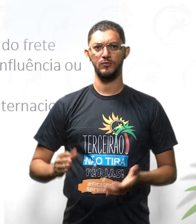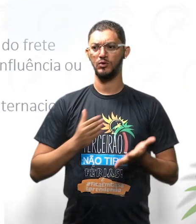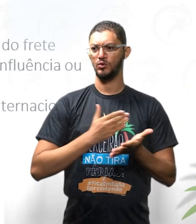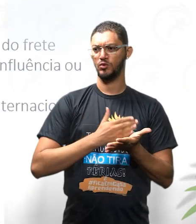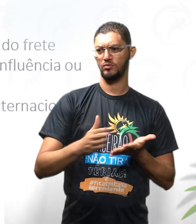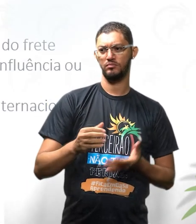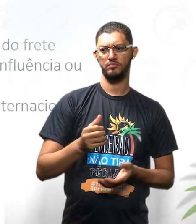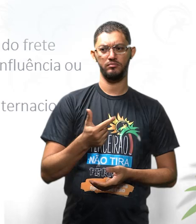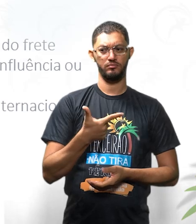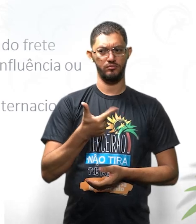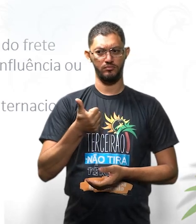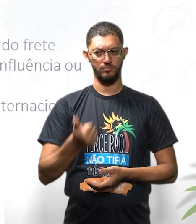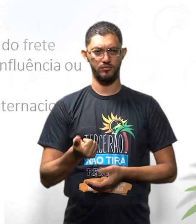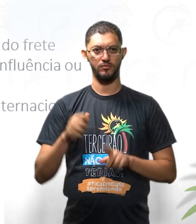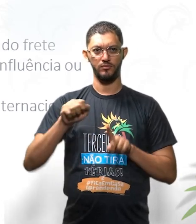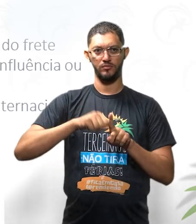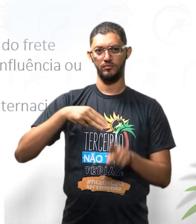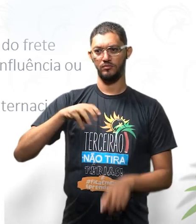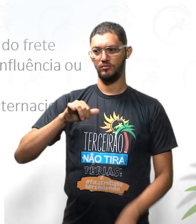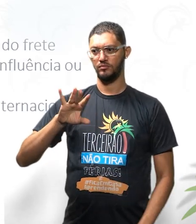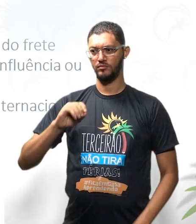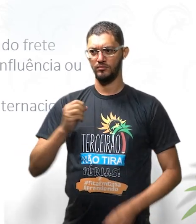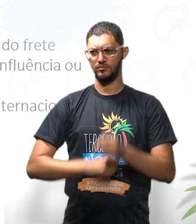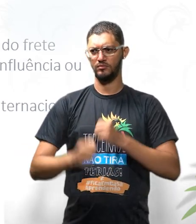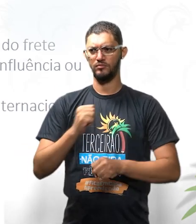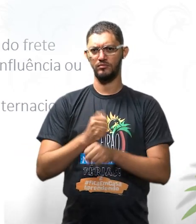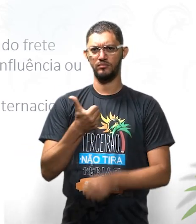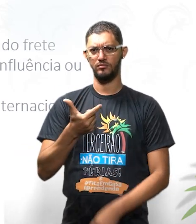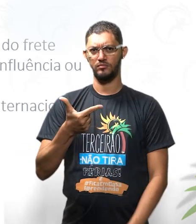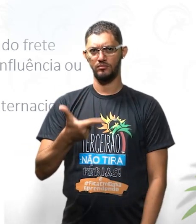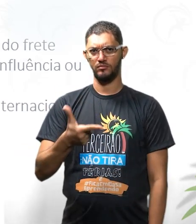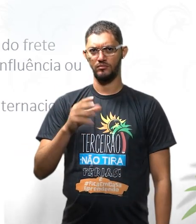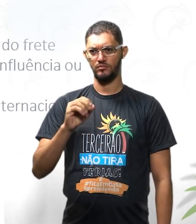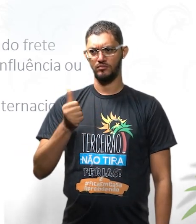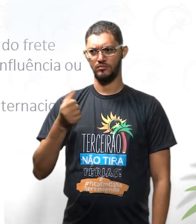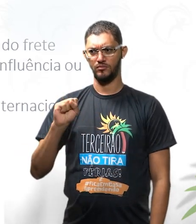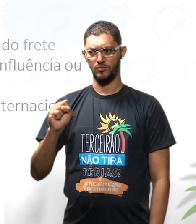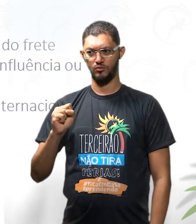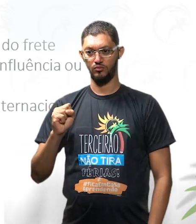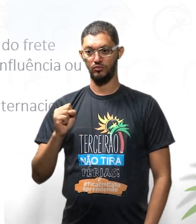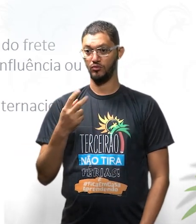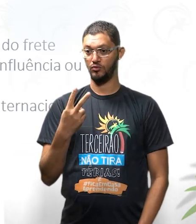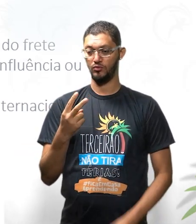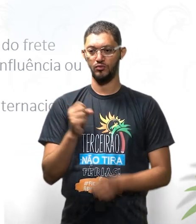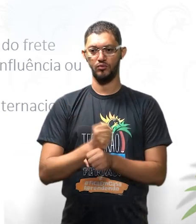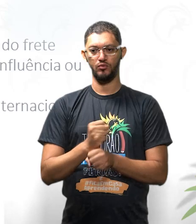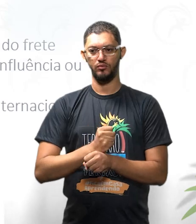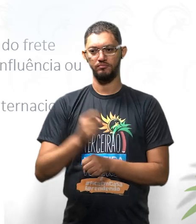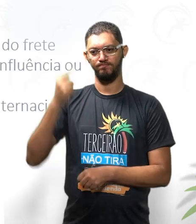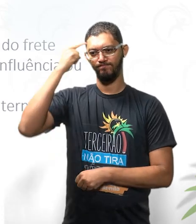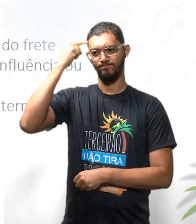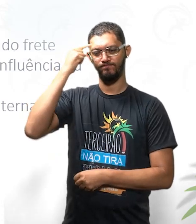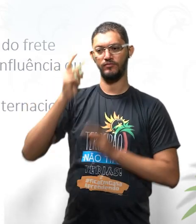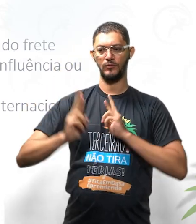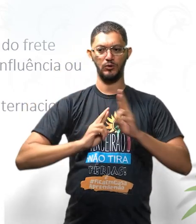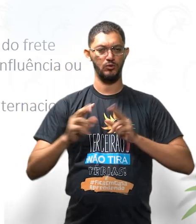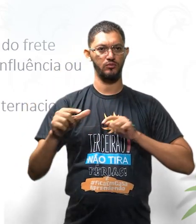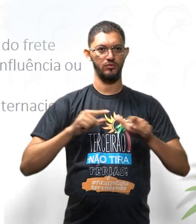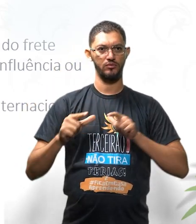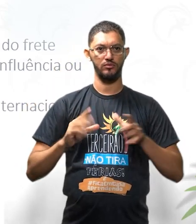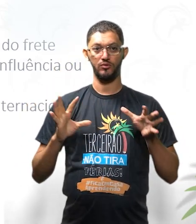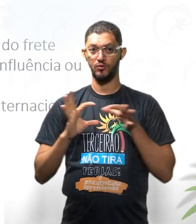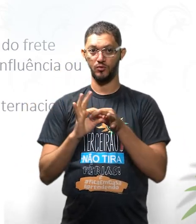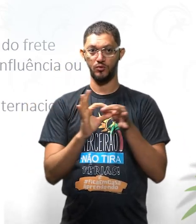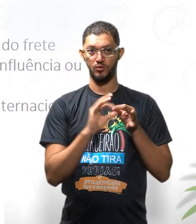se iniciou em 21 de maio de 2018, faz 2 anos já, né? Quando pensada na relação do trabalho no contexto